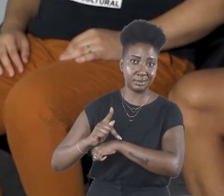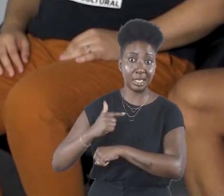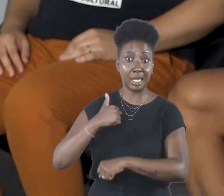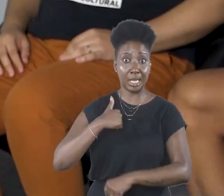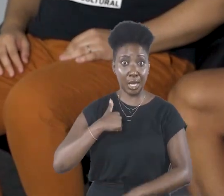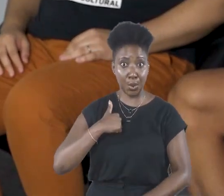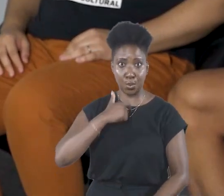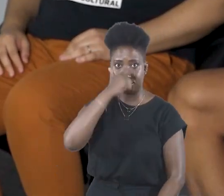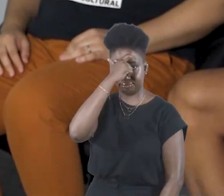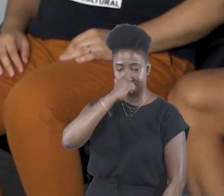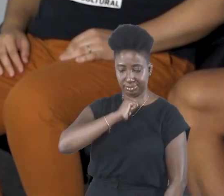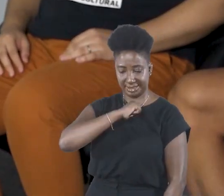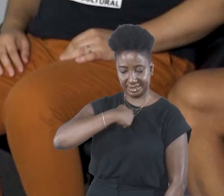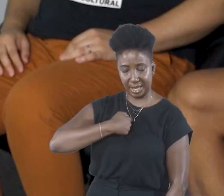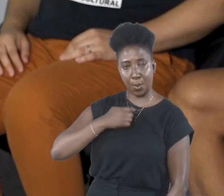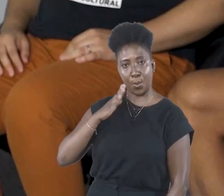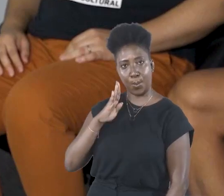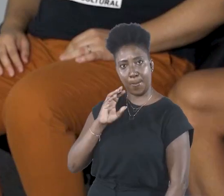eu, como Bob